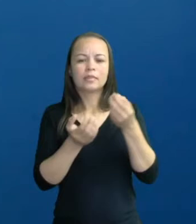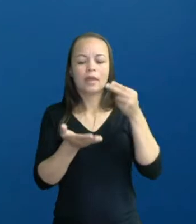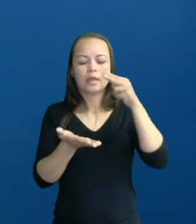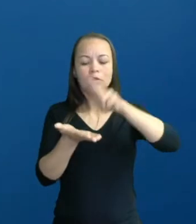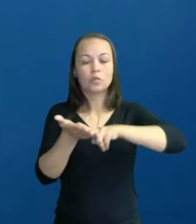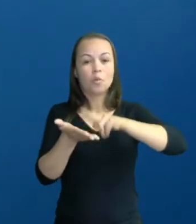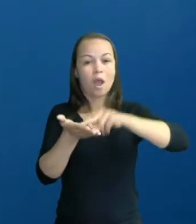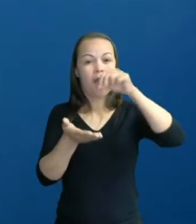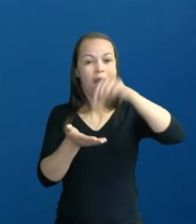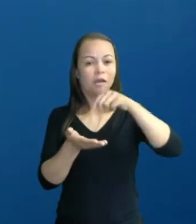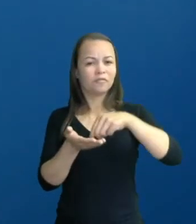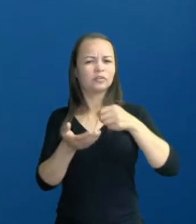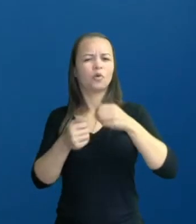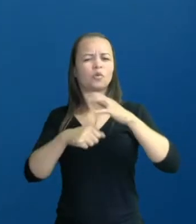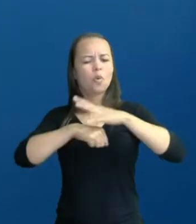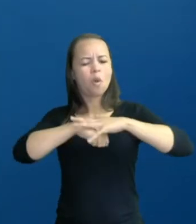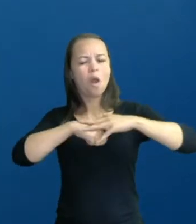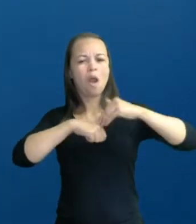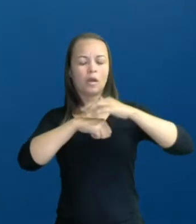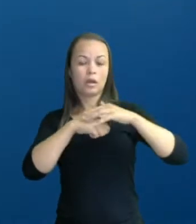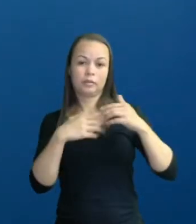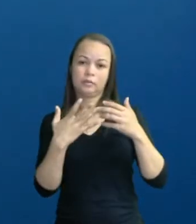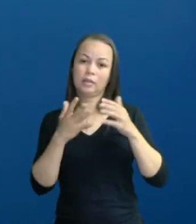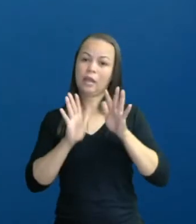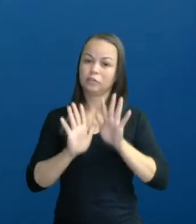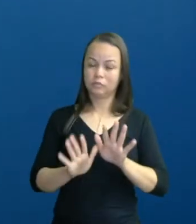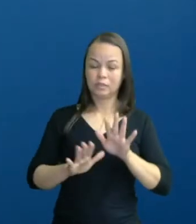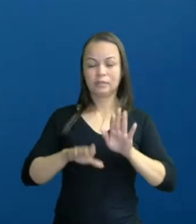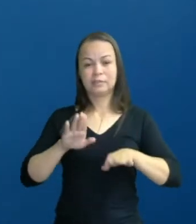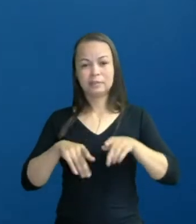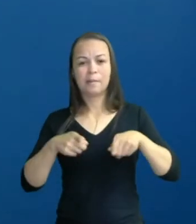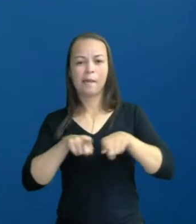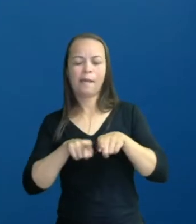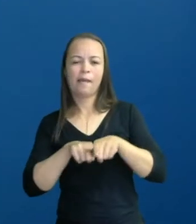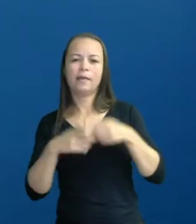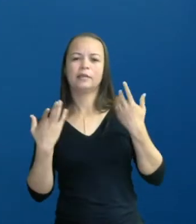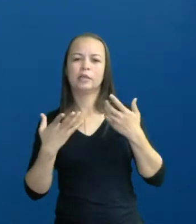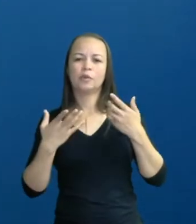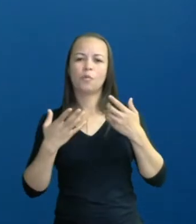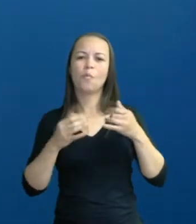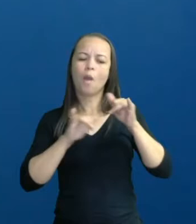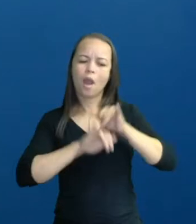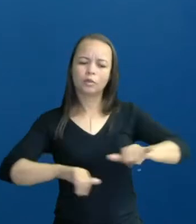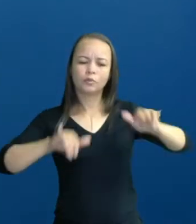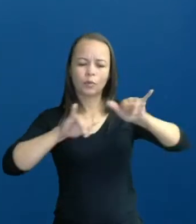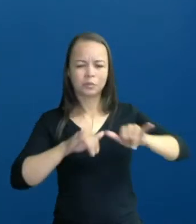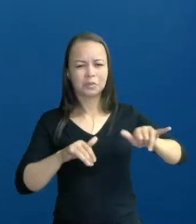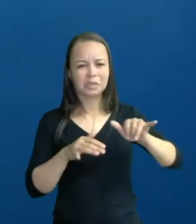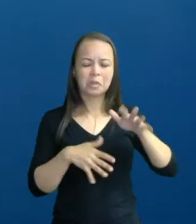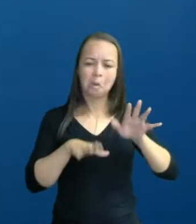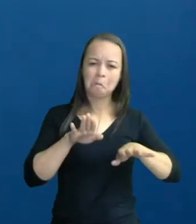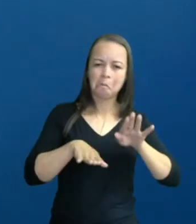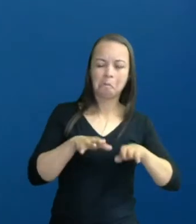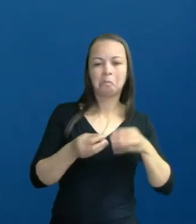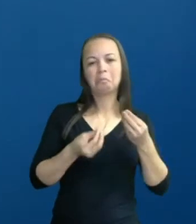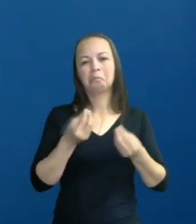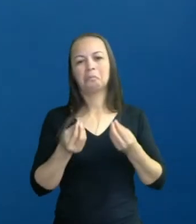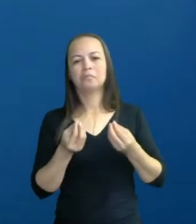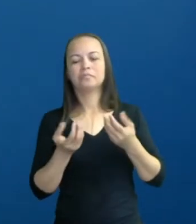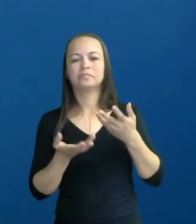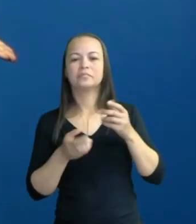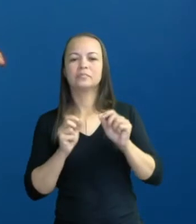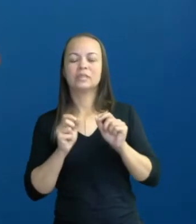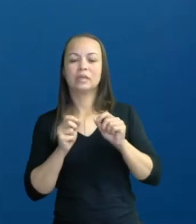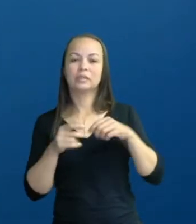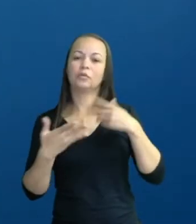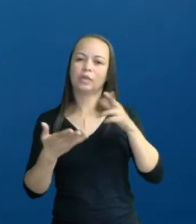carinho e às vezes até uma notícia não muito boa, mas que a gente tem todo um cuidado, né, ao escrever para aquela pessoa, não é isso? Então